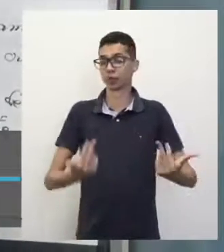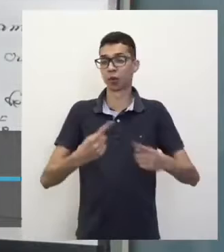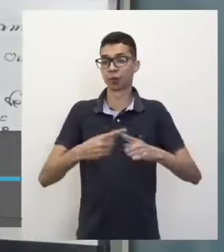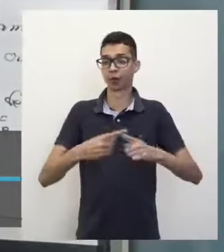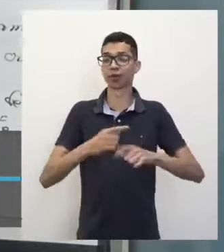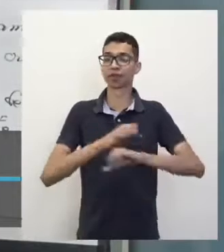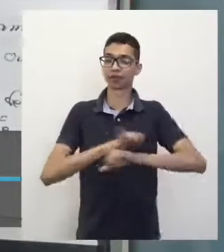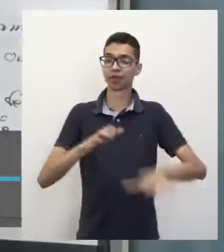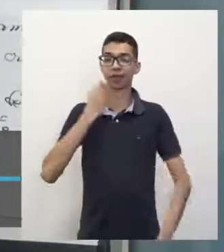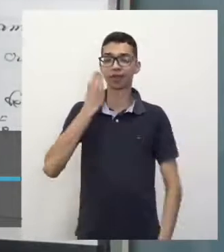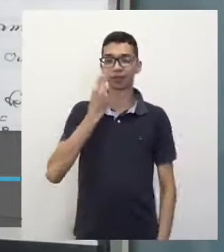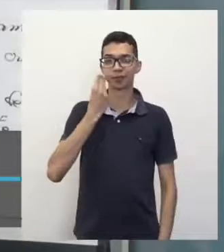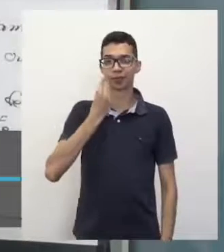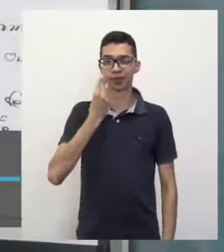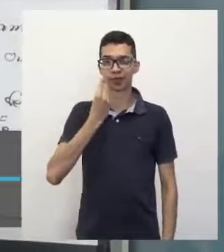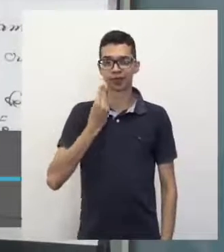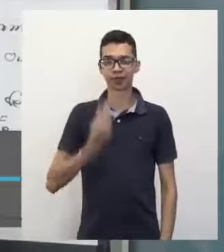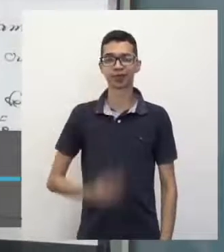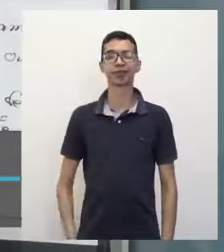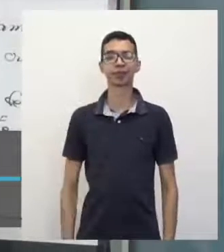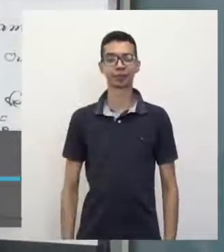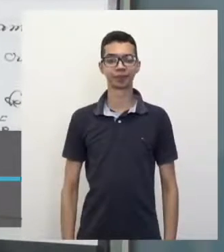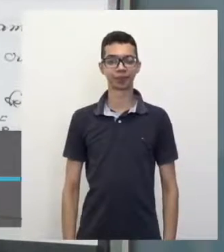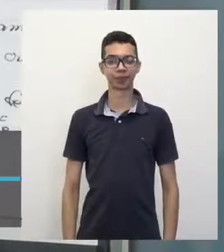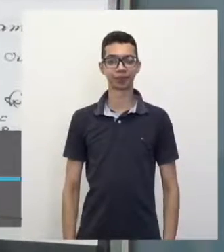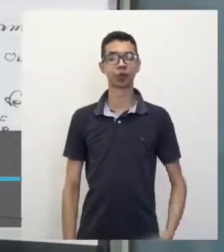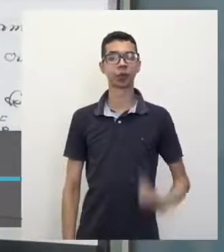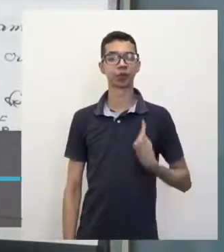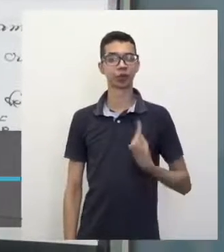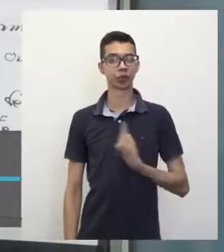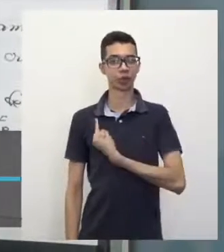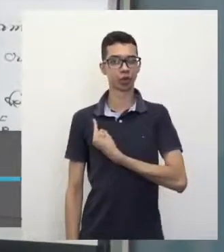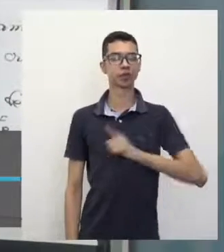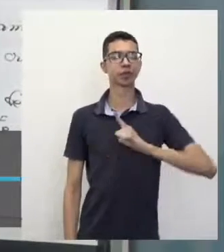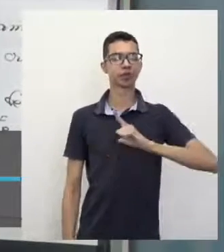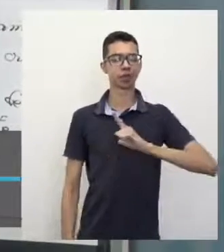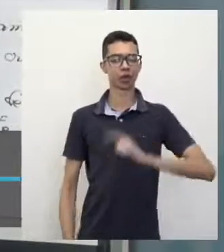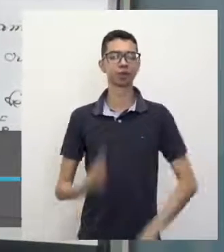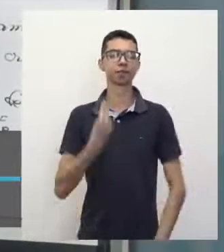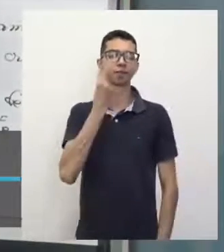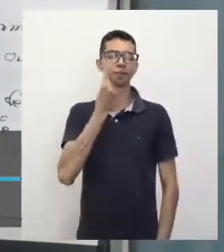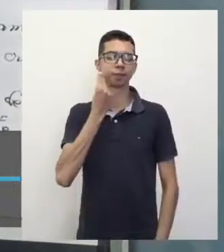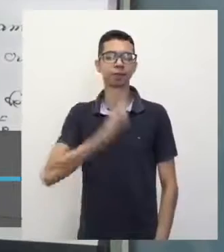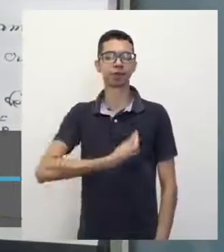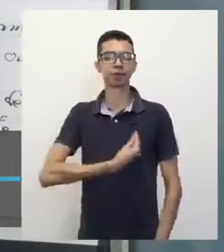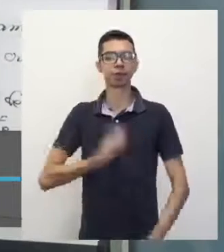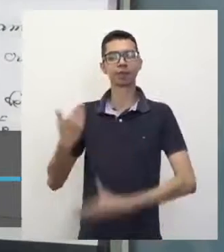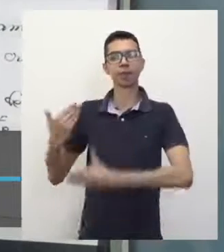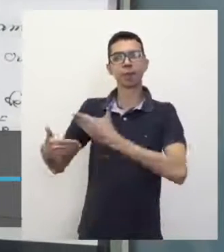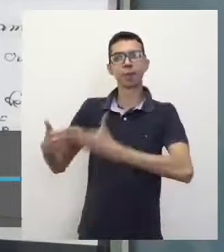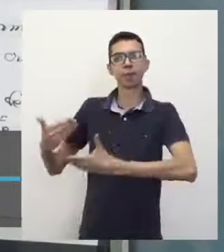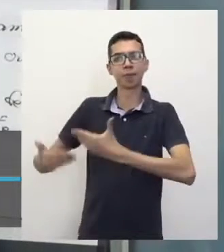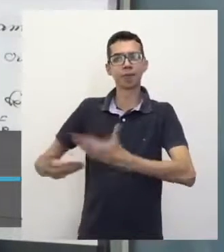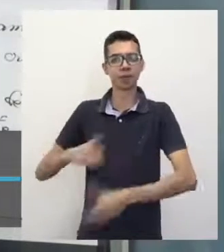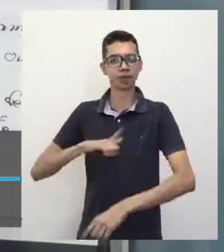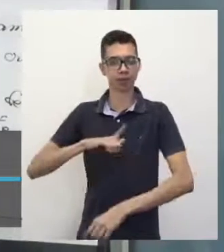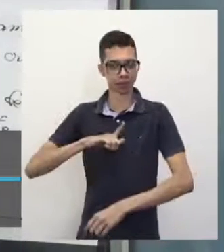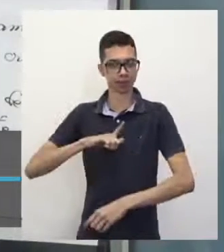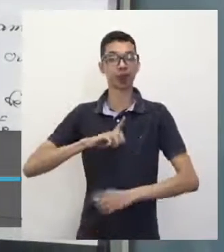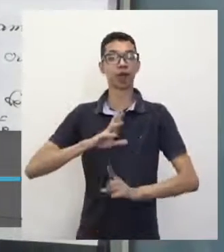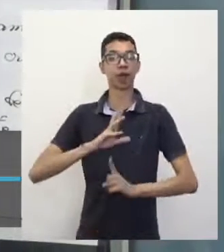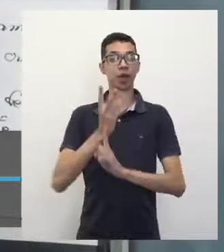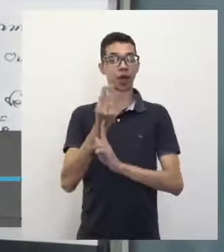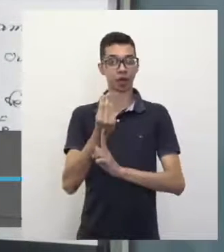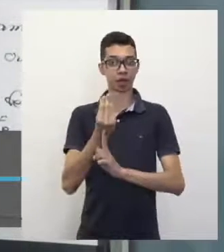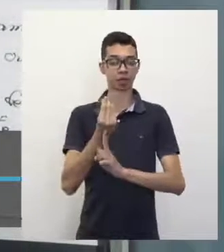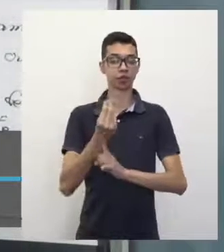experiências sensíveis. É através das experiências que nós temos no decorrer da nossa vida, tanto dentro da arte como fora